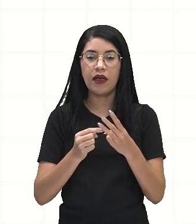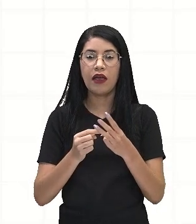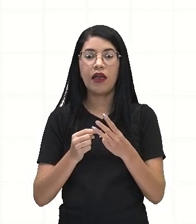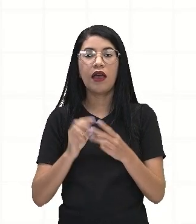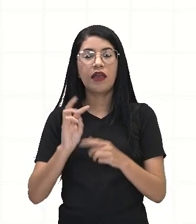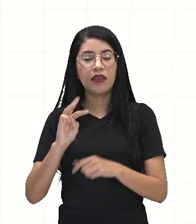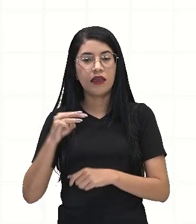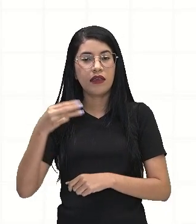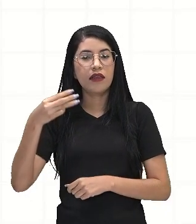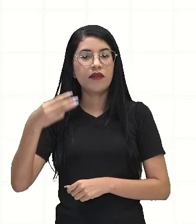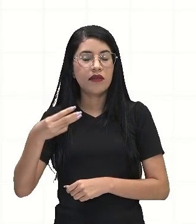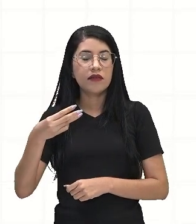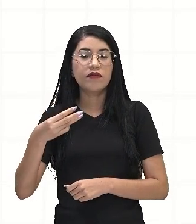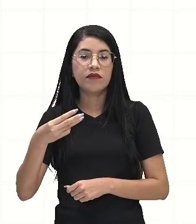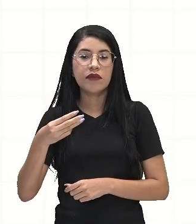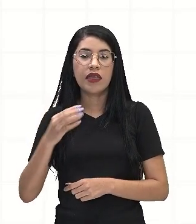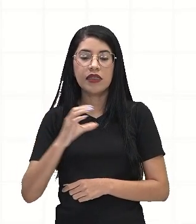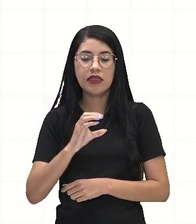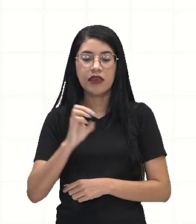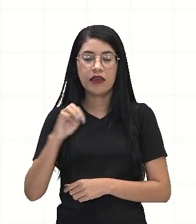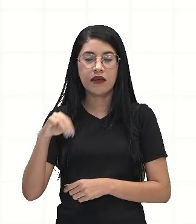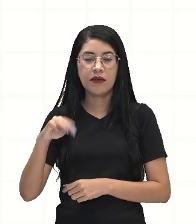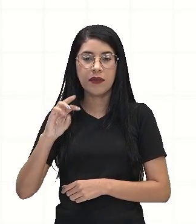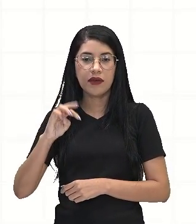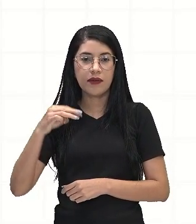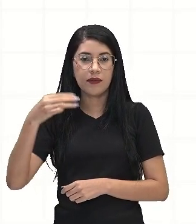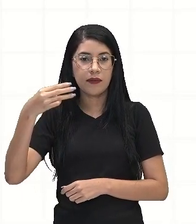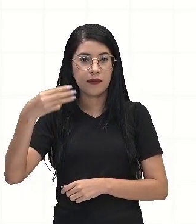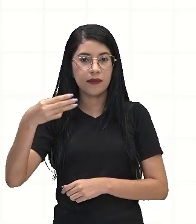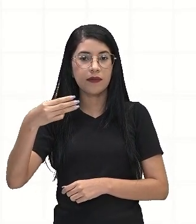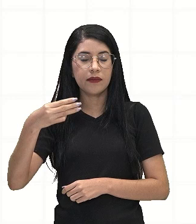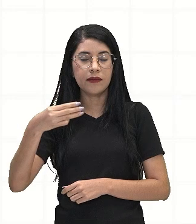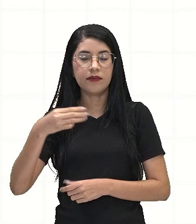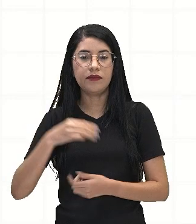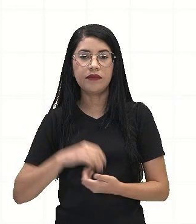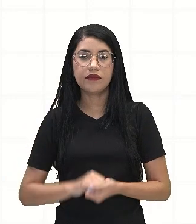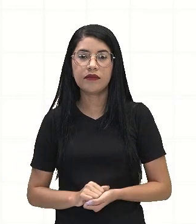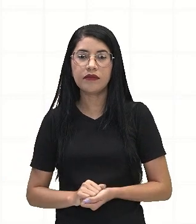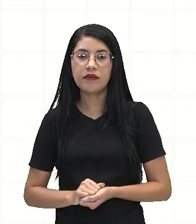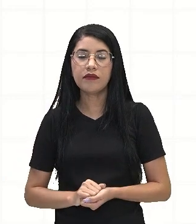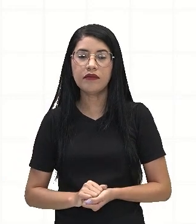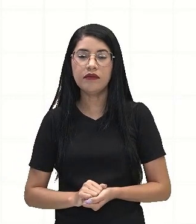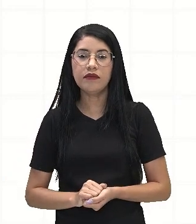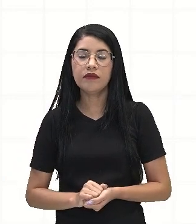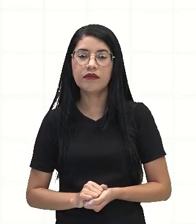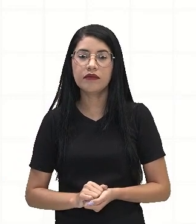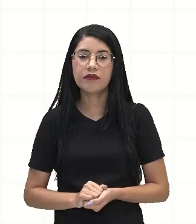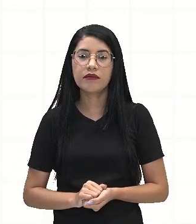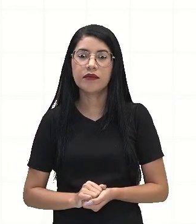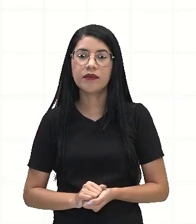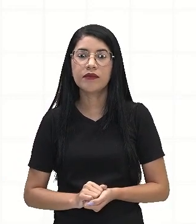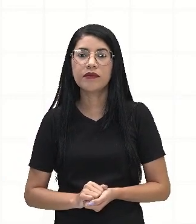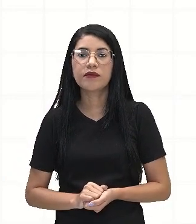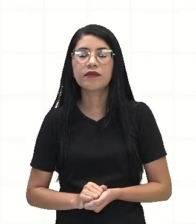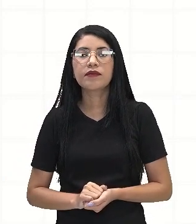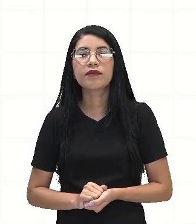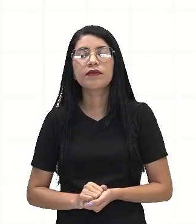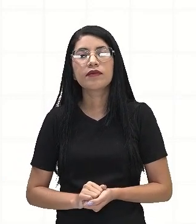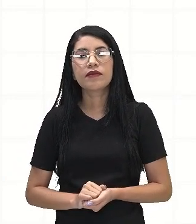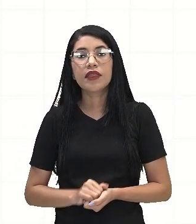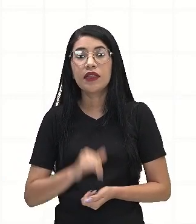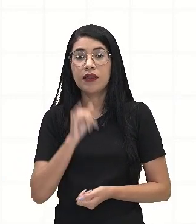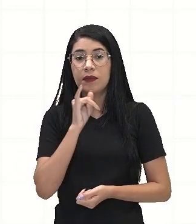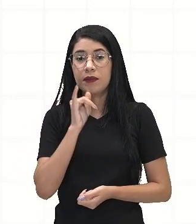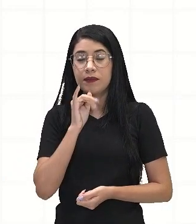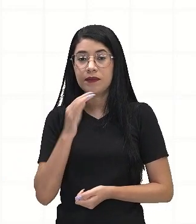Né, que é o volume, né? Sempre o volume aí é dado elevado à terceira potência, certo? Então, nesse